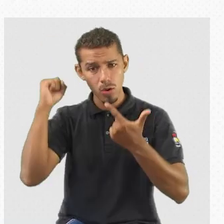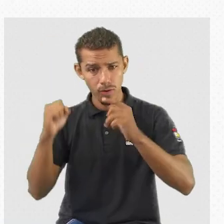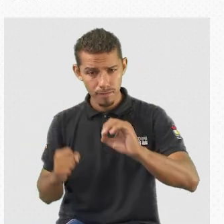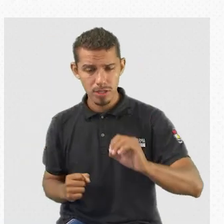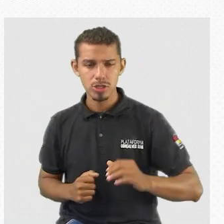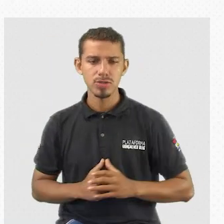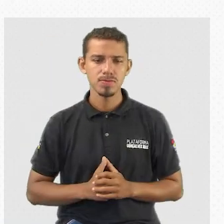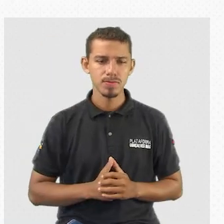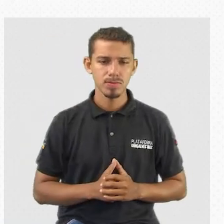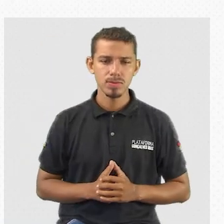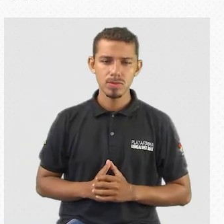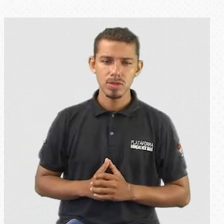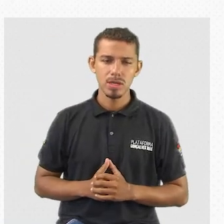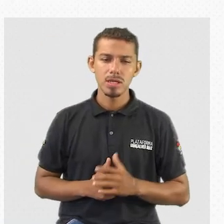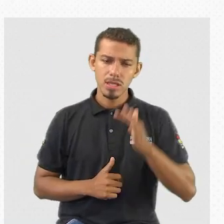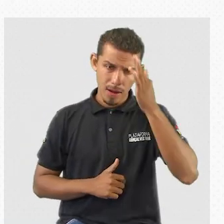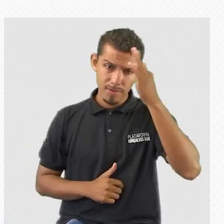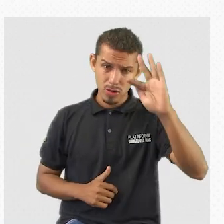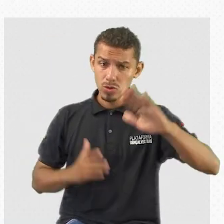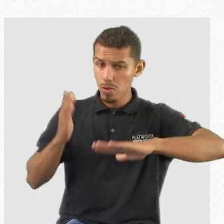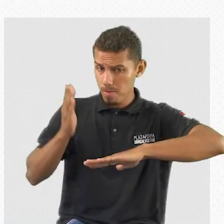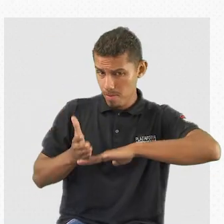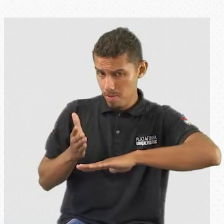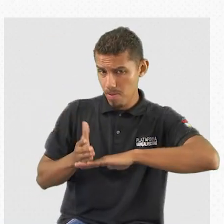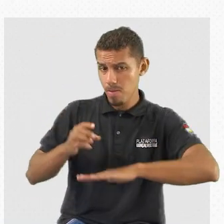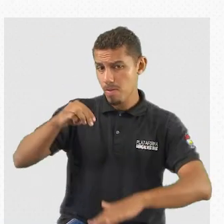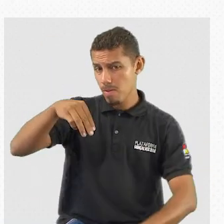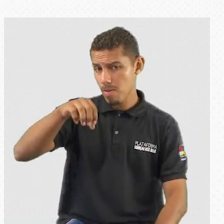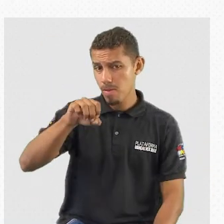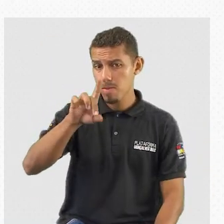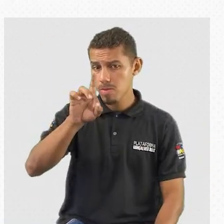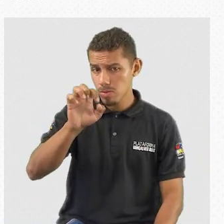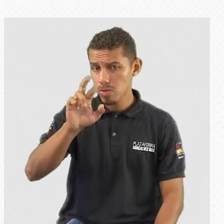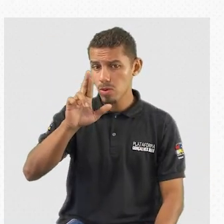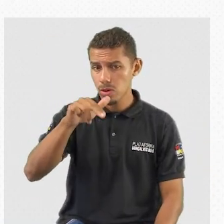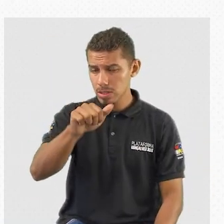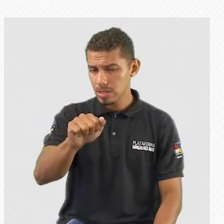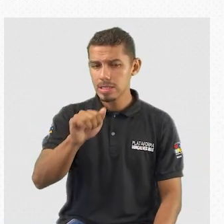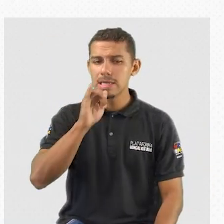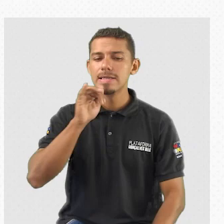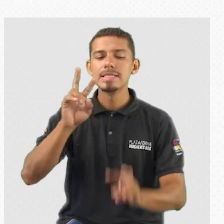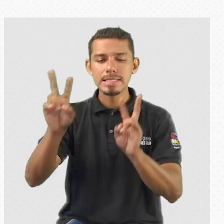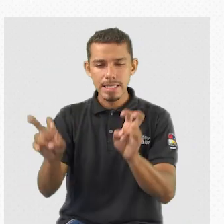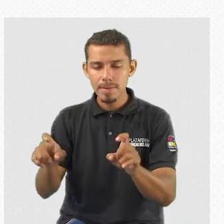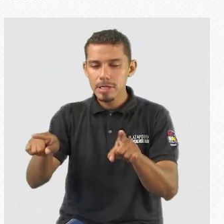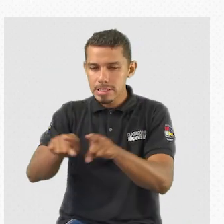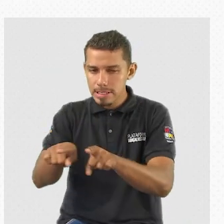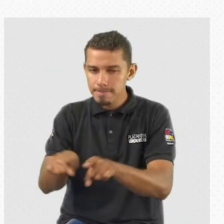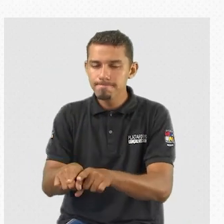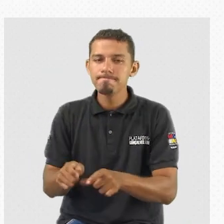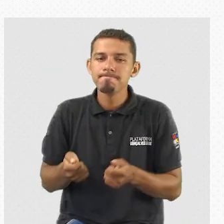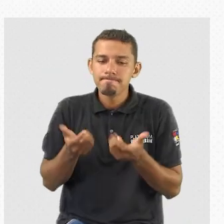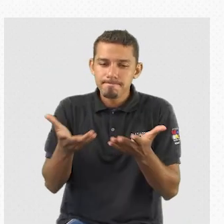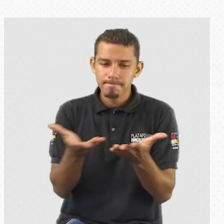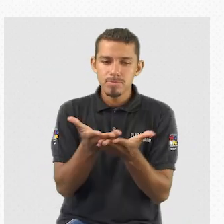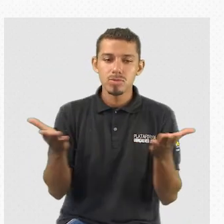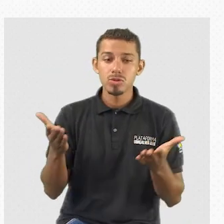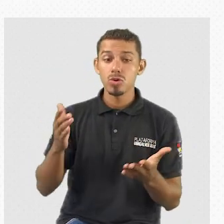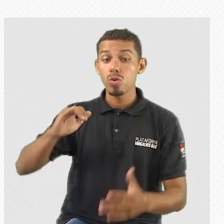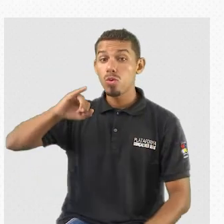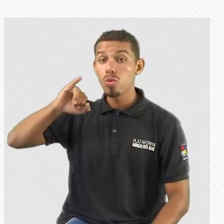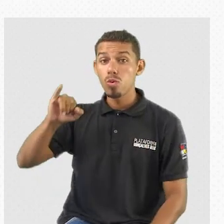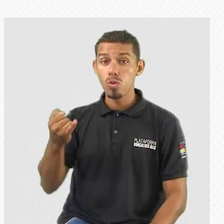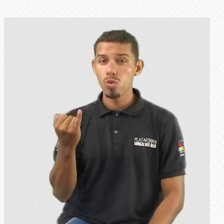XX, né? Na filosofia moderna, olha só, na filosofia moderna, esse tema também é abordado, por exemplo, com John